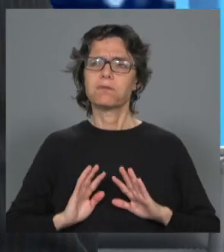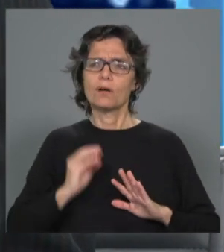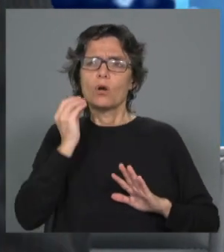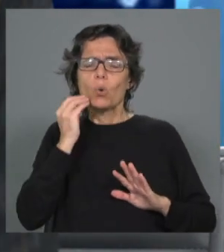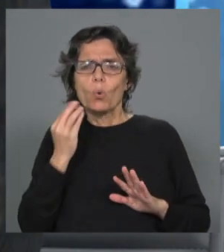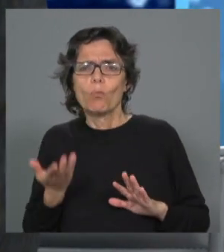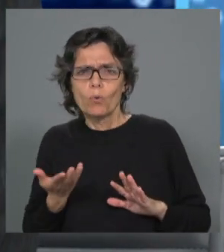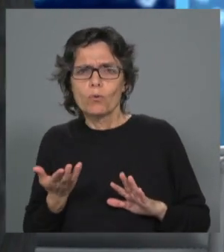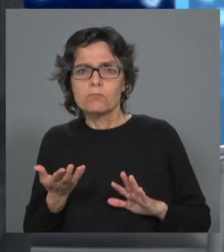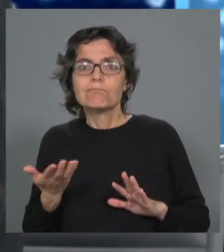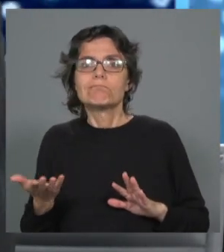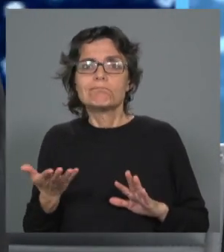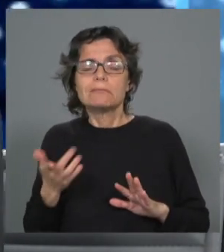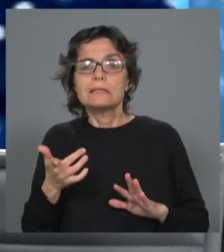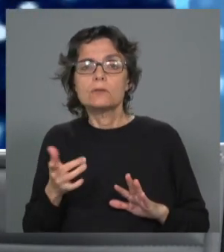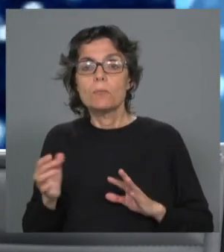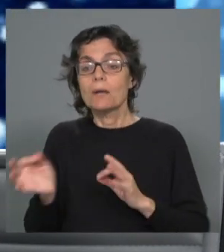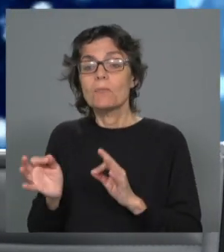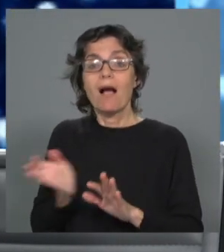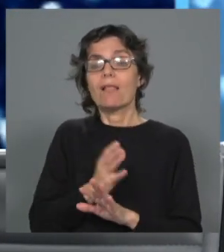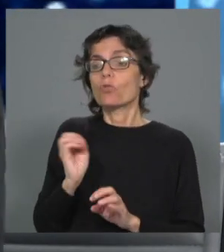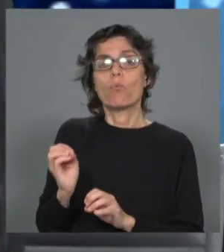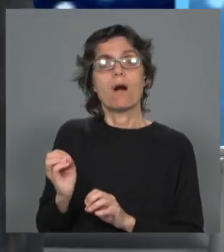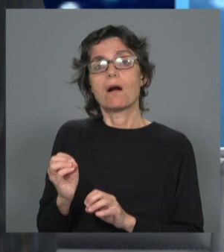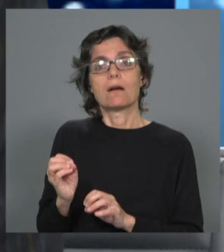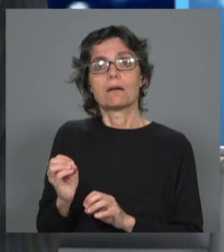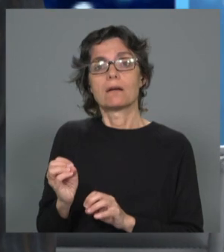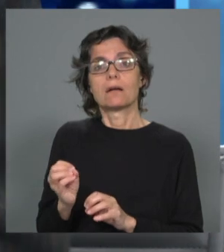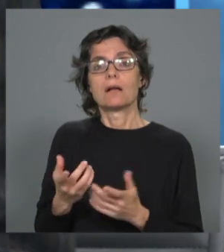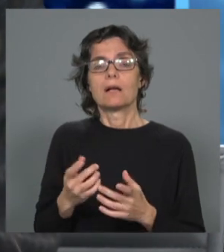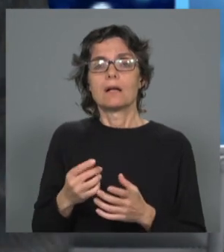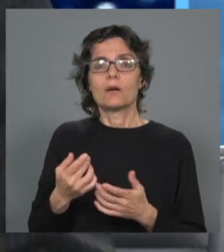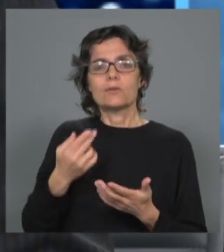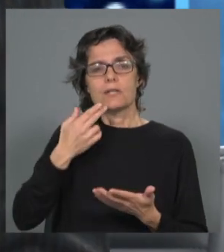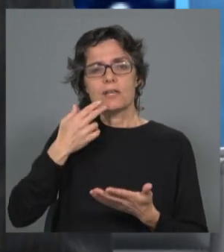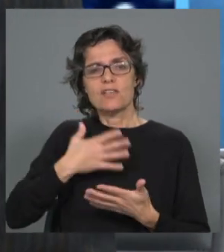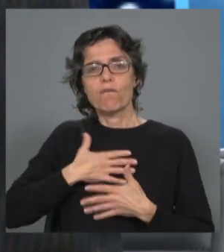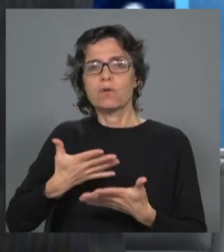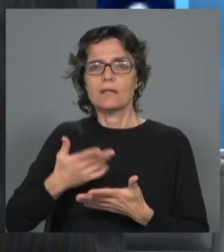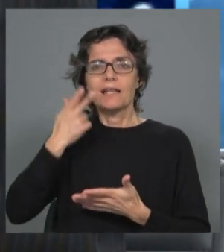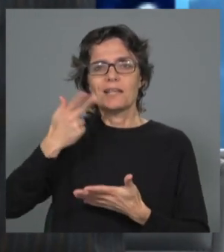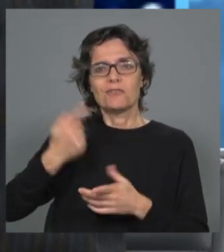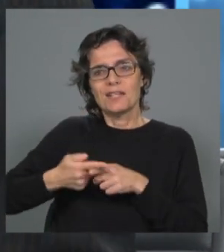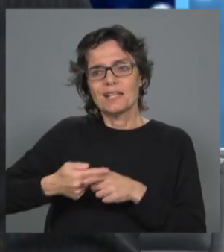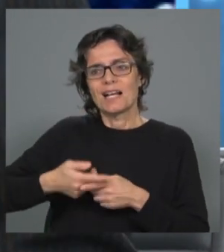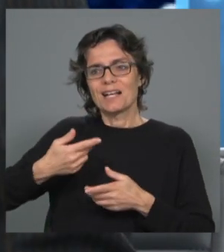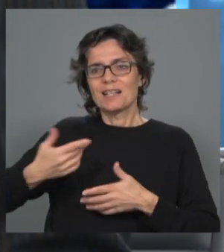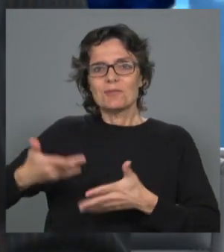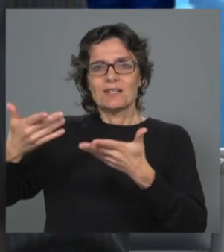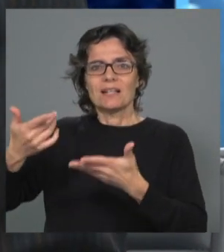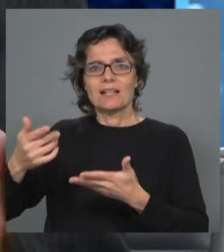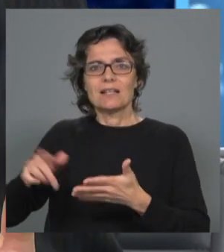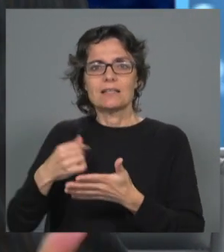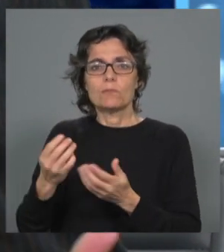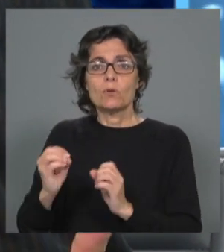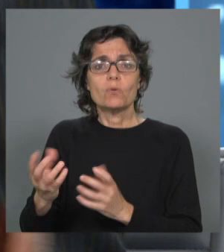sua vida tenha estas coisas que é a razão, força de conseguir vivê-la e uma